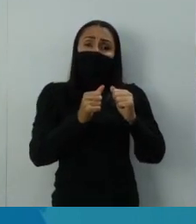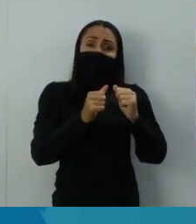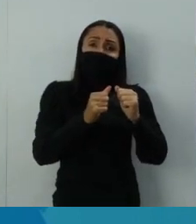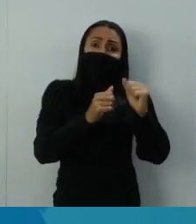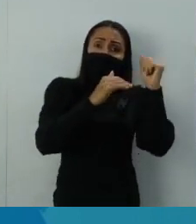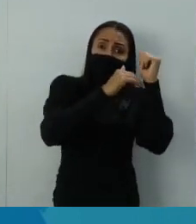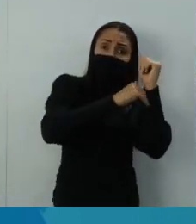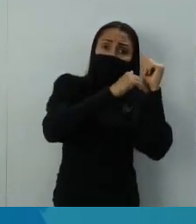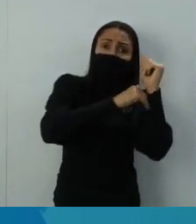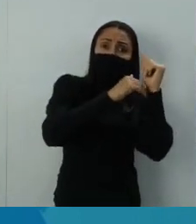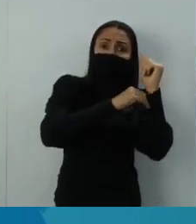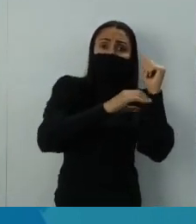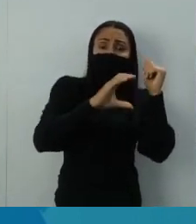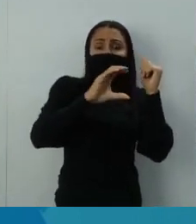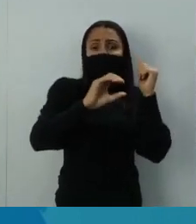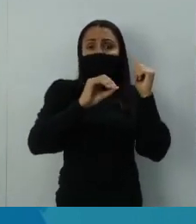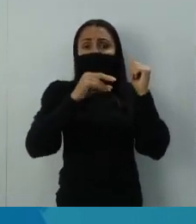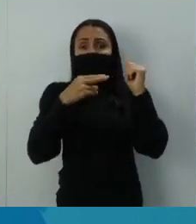determinada realidade.